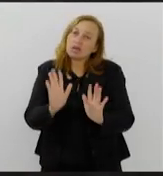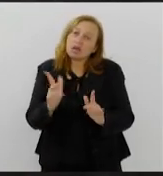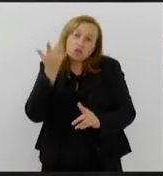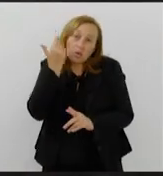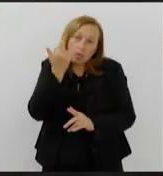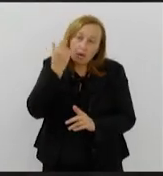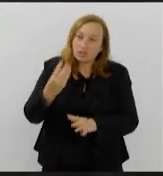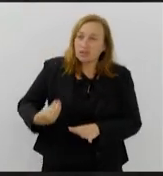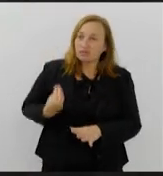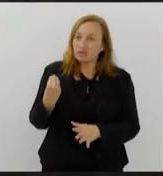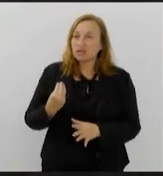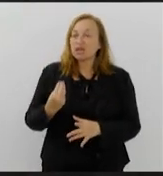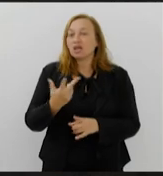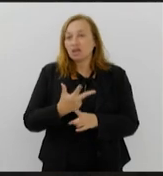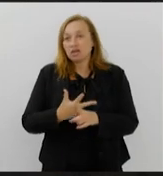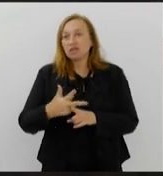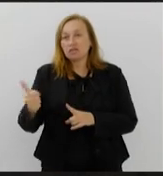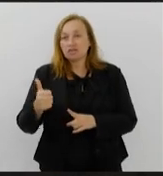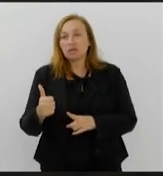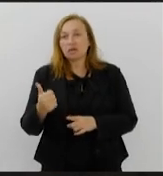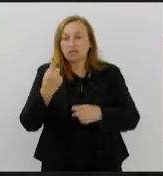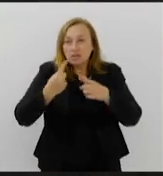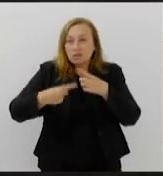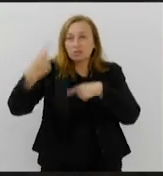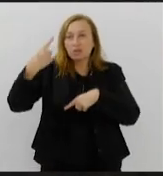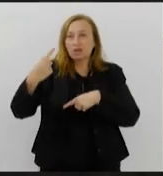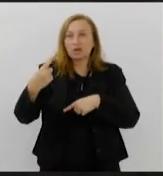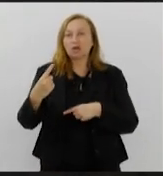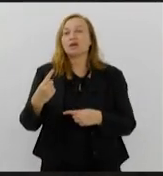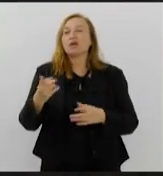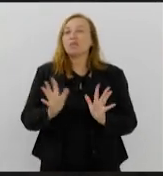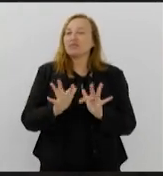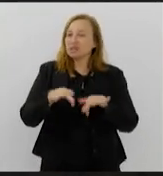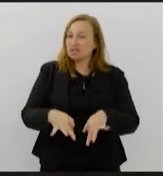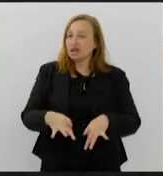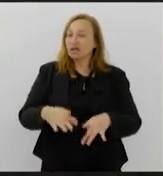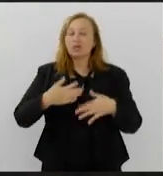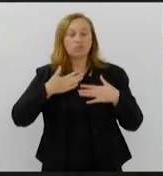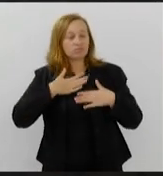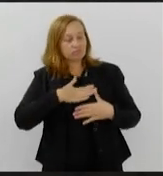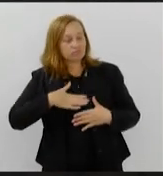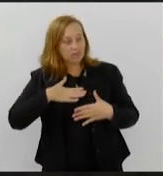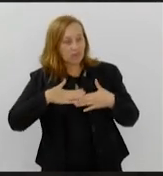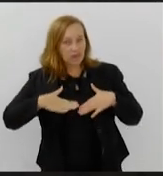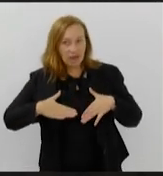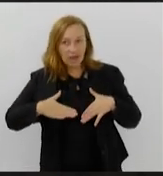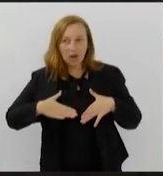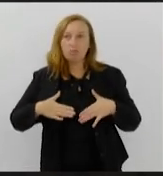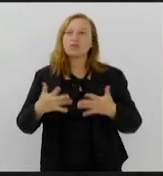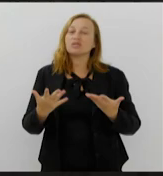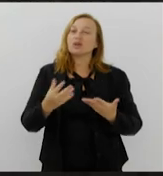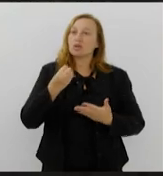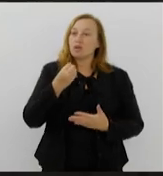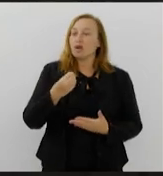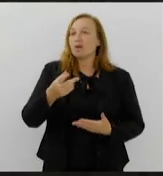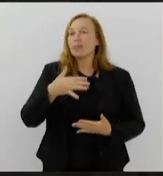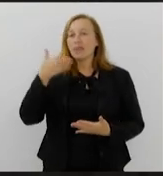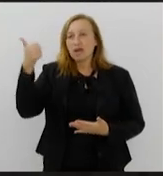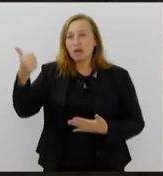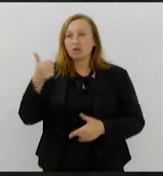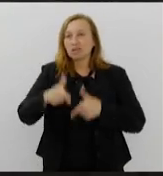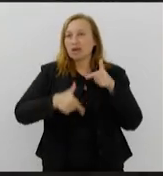modo que os acertos da gente sejam superiores. Eu acho, para finalizar aqui com muita tranquilidade, eu estou tentando fazer a melhor presidência